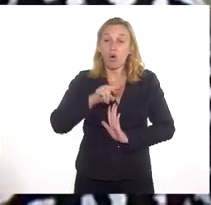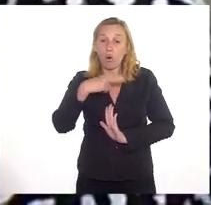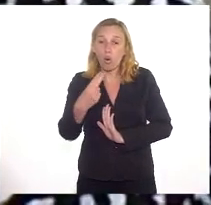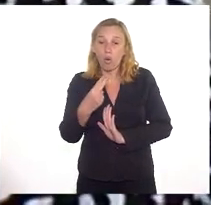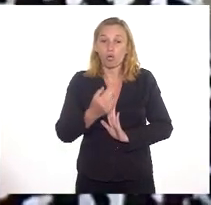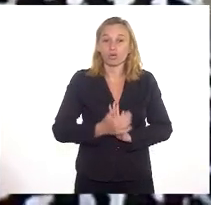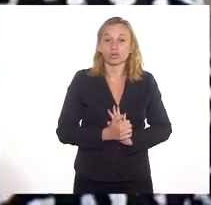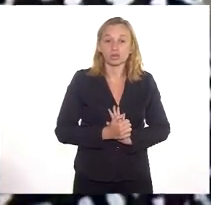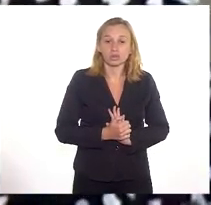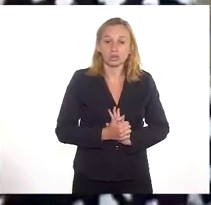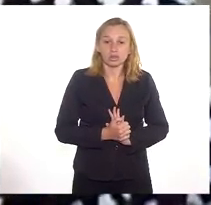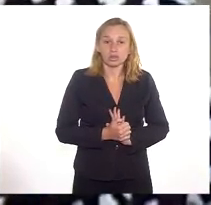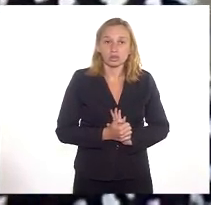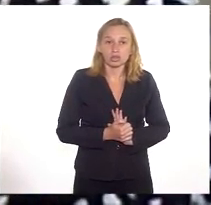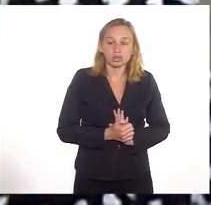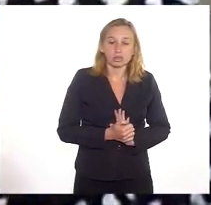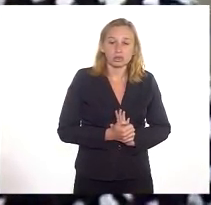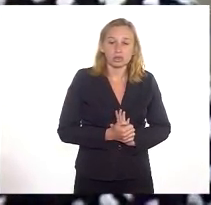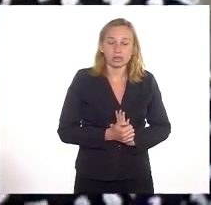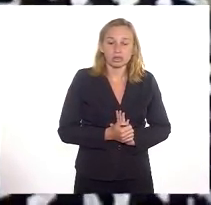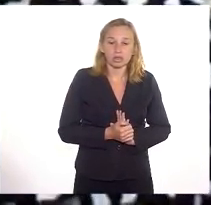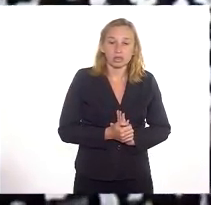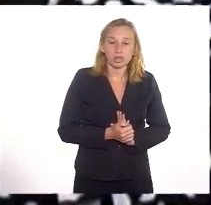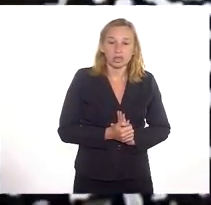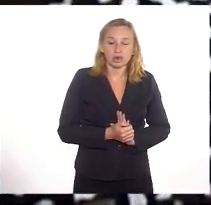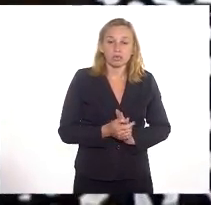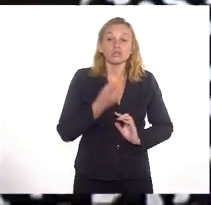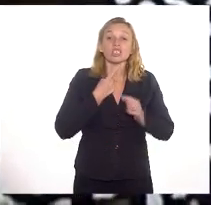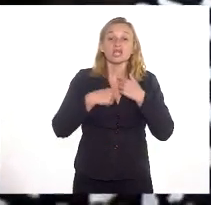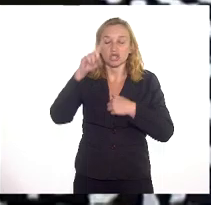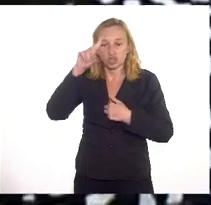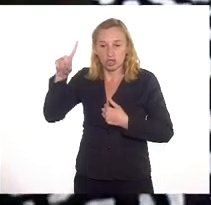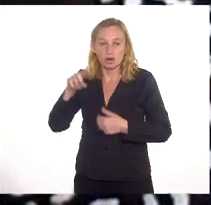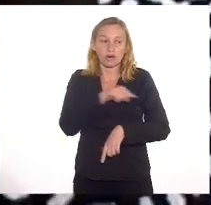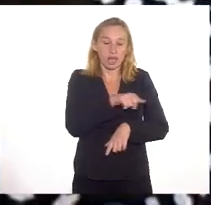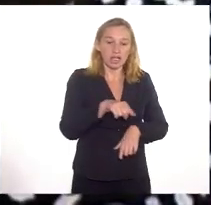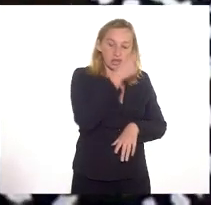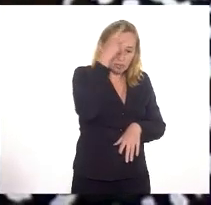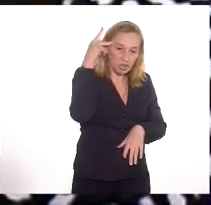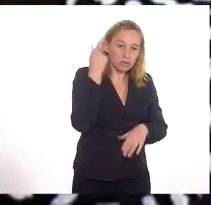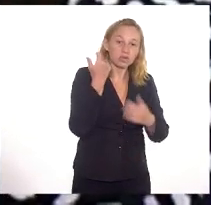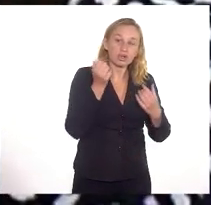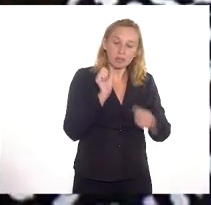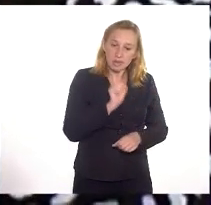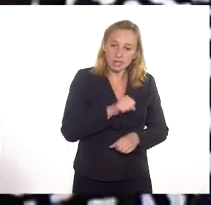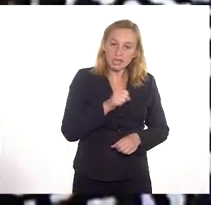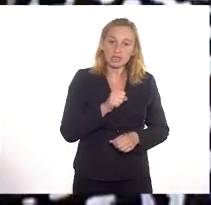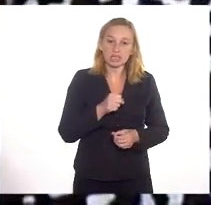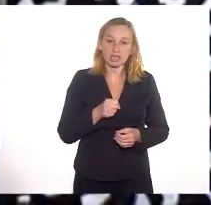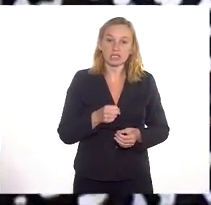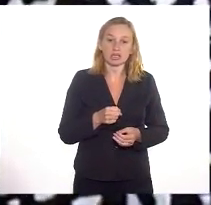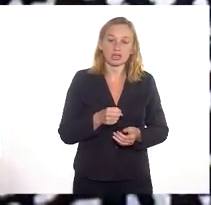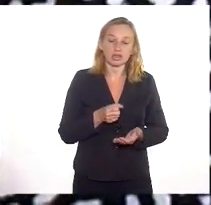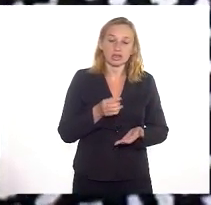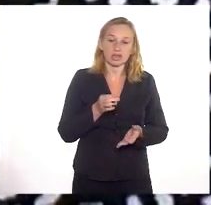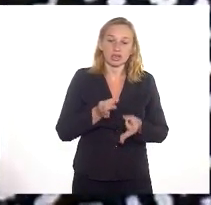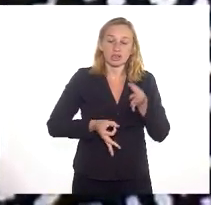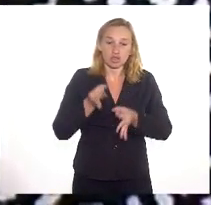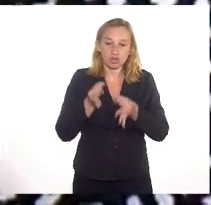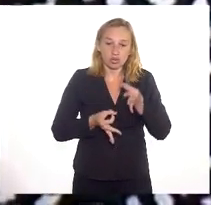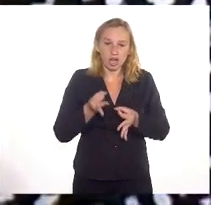né, pela trajetória do divino, essas pessoas terão que prestar contas, né? Que não é natural